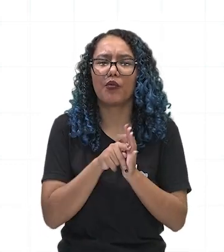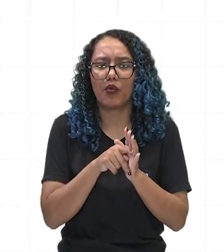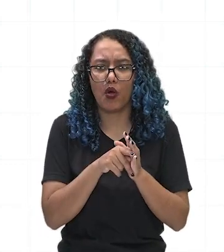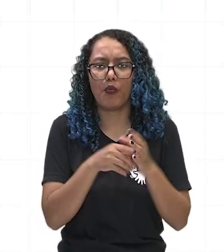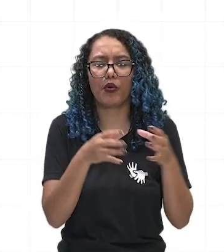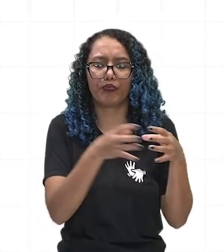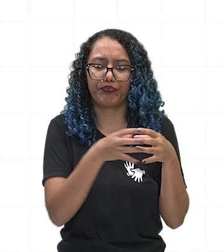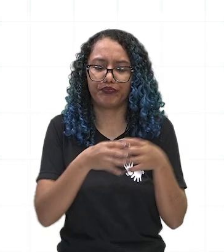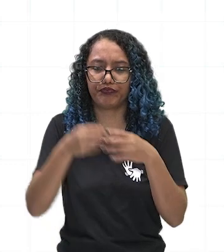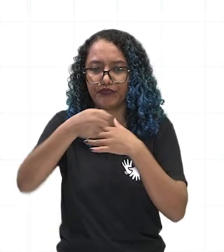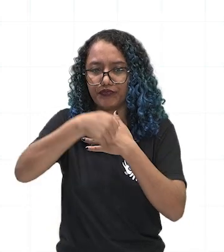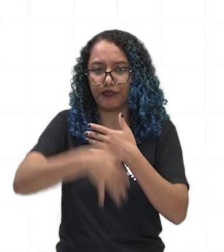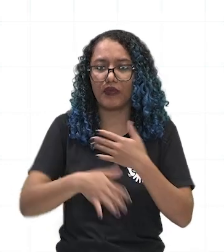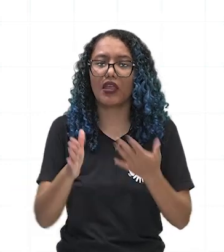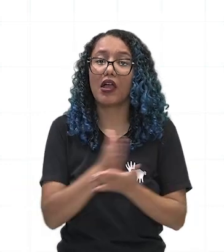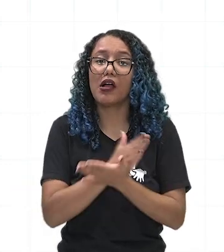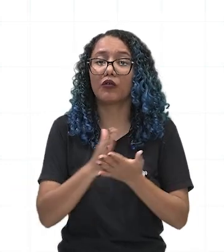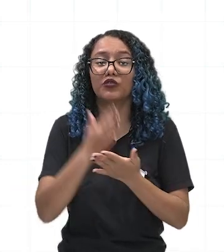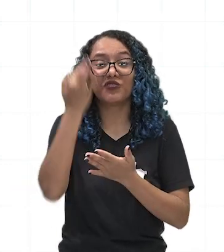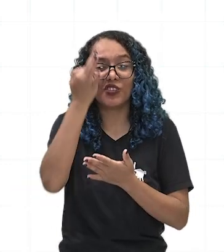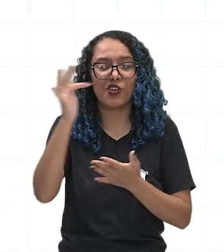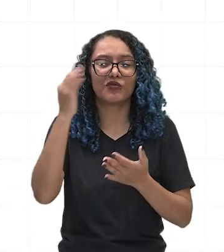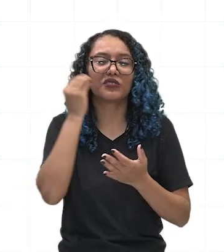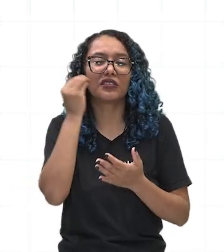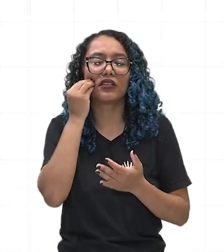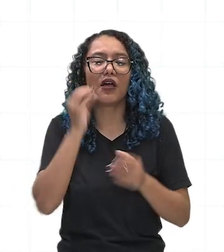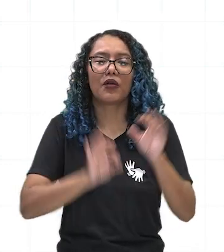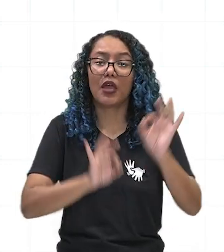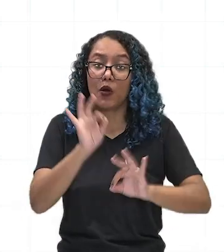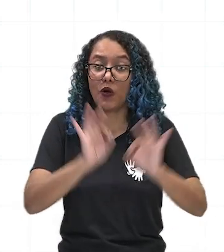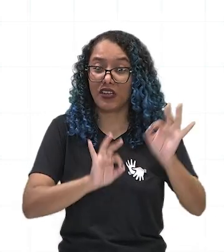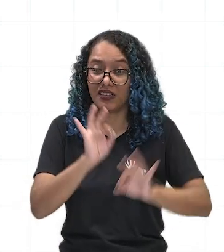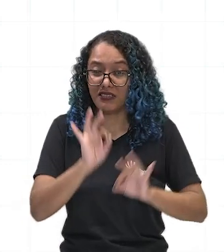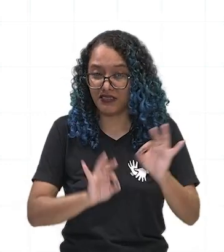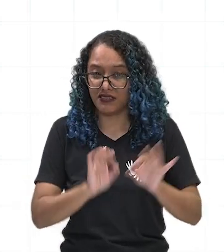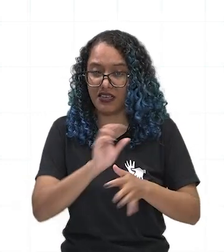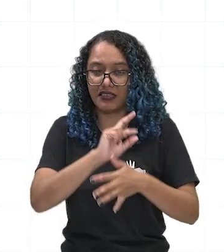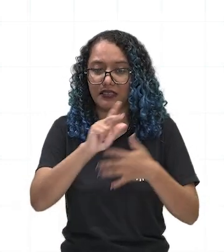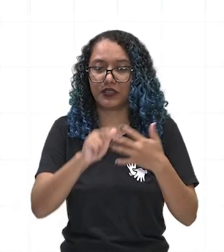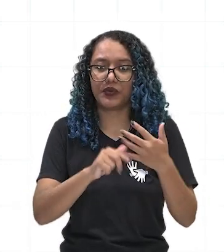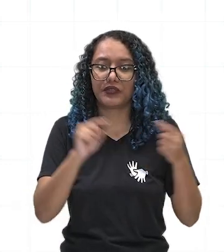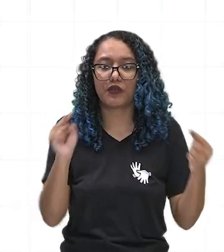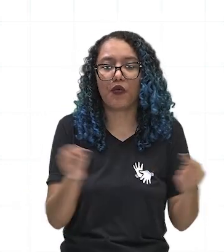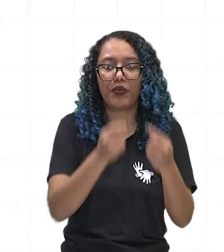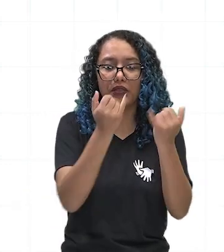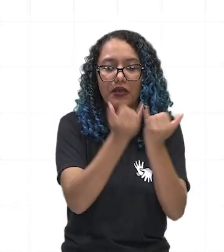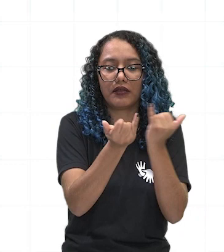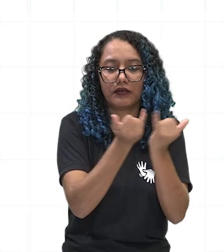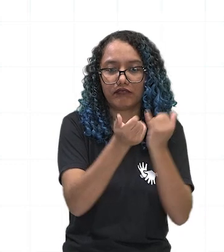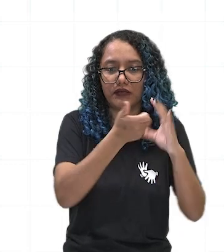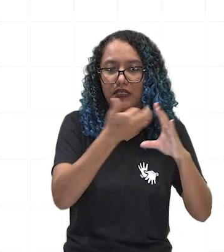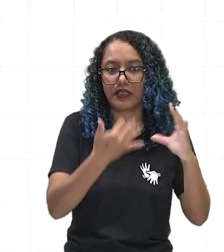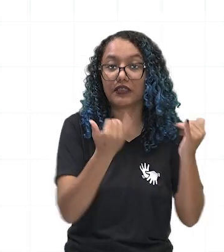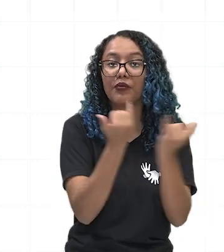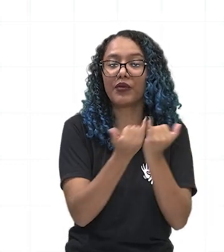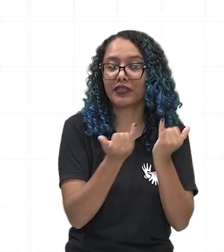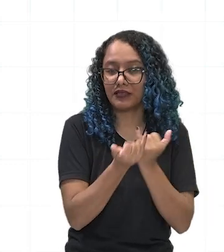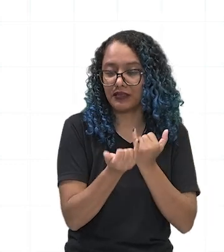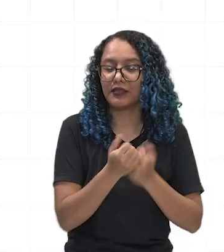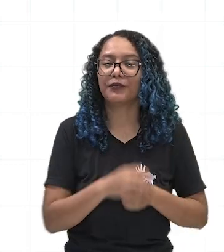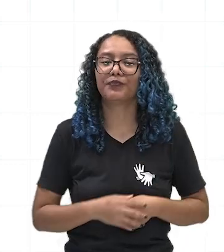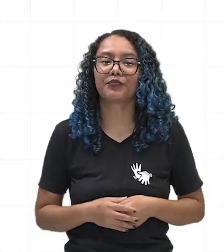cientistas tentaram aí de alguma forma organizar os seres vivos de acordo com as suas semelhanças. E um